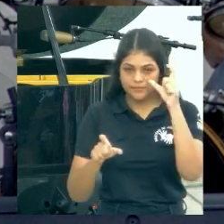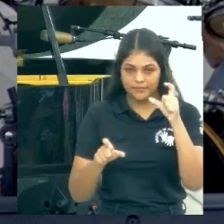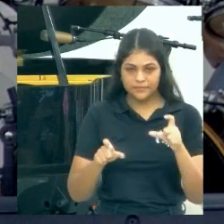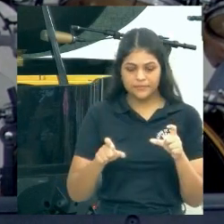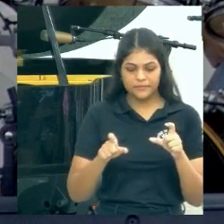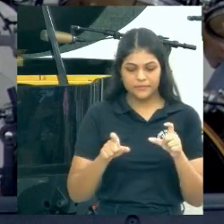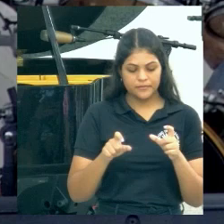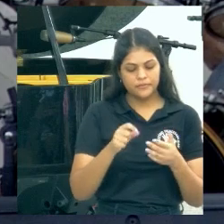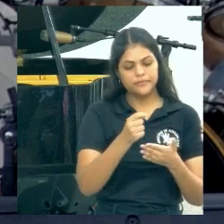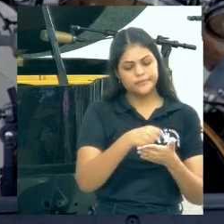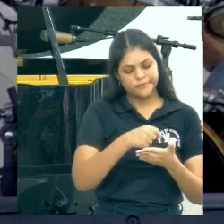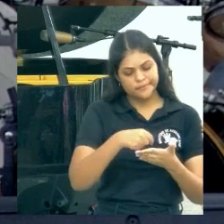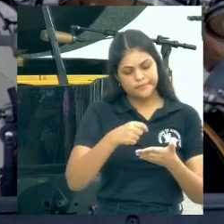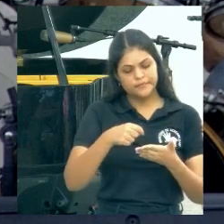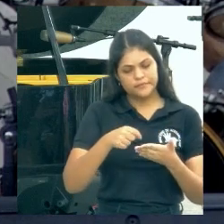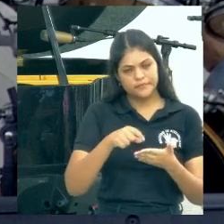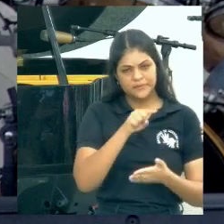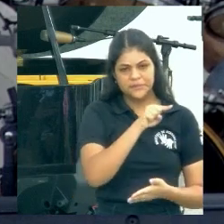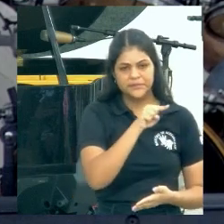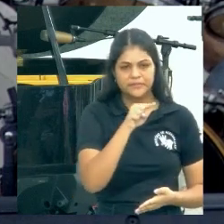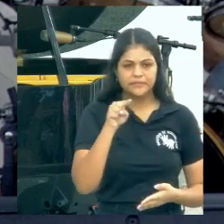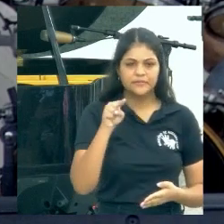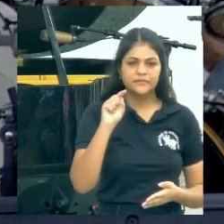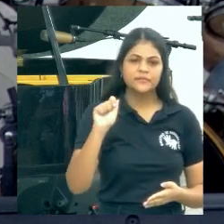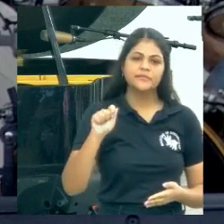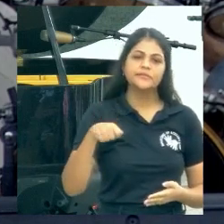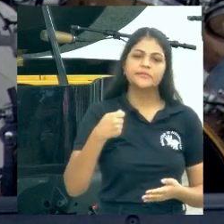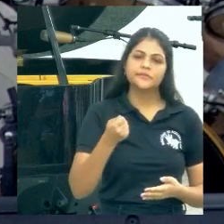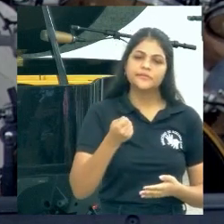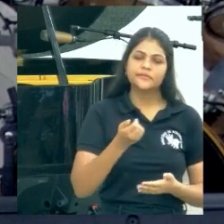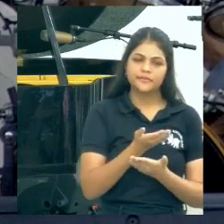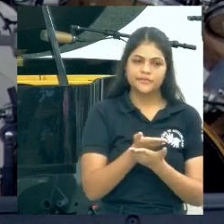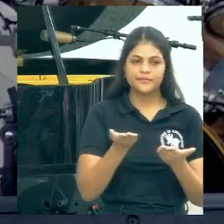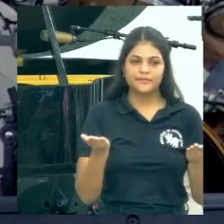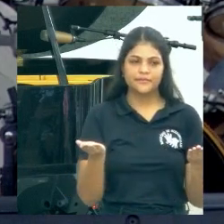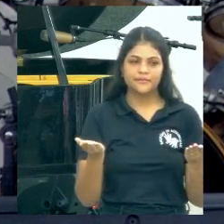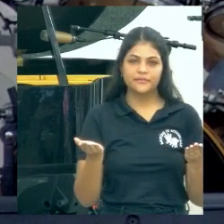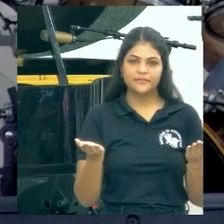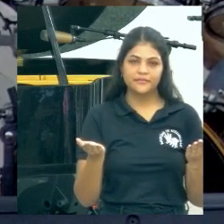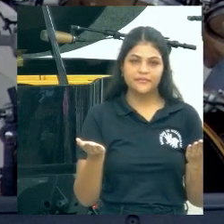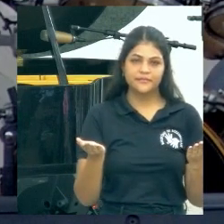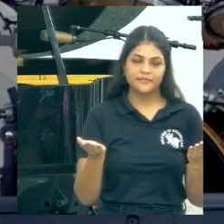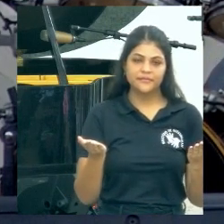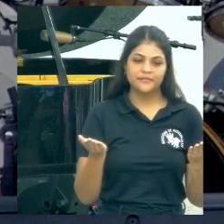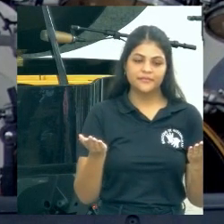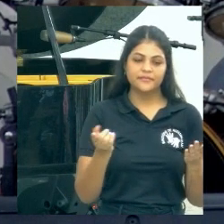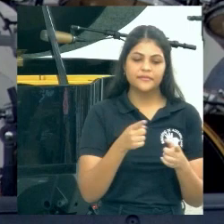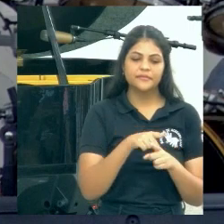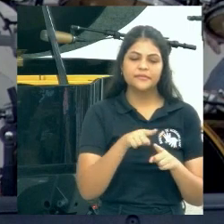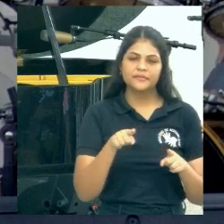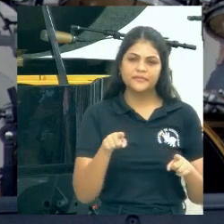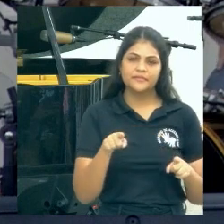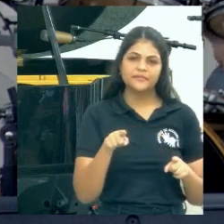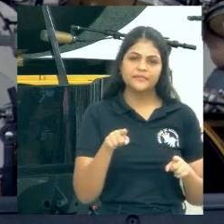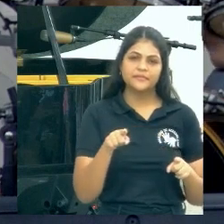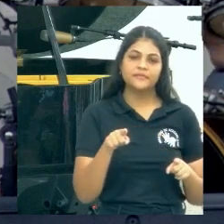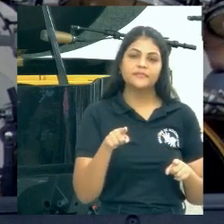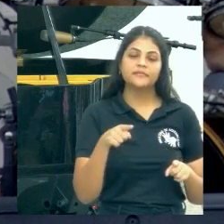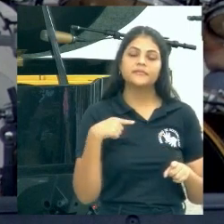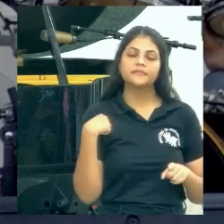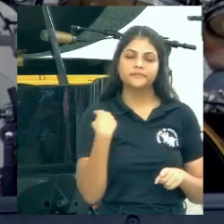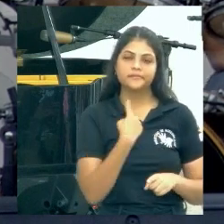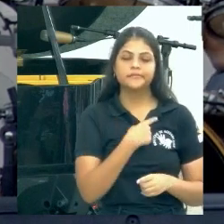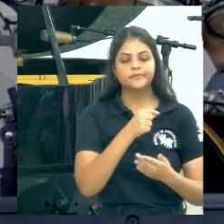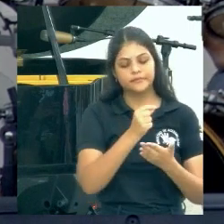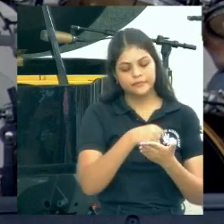de recomendação para vocês ou da parte de vocês? Vocês mesmos são a nossa